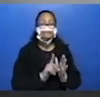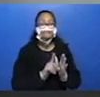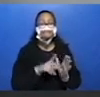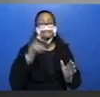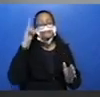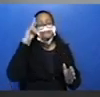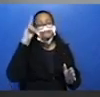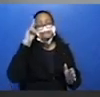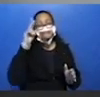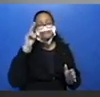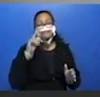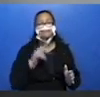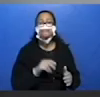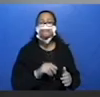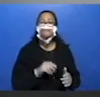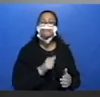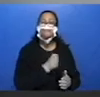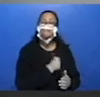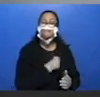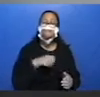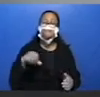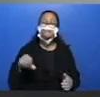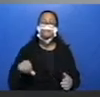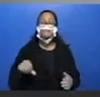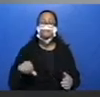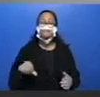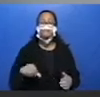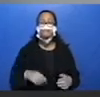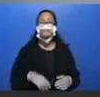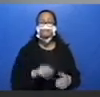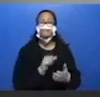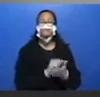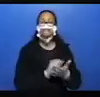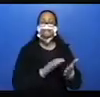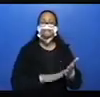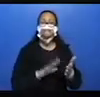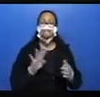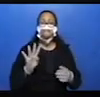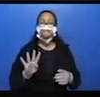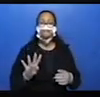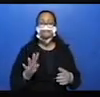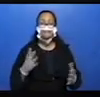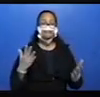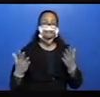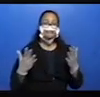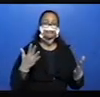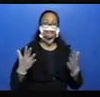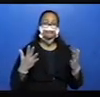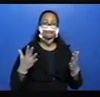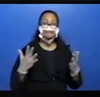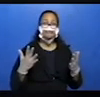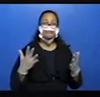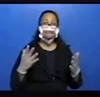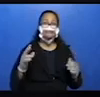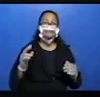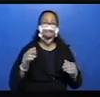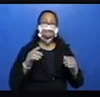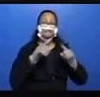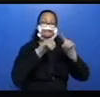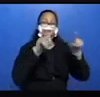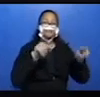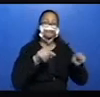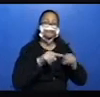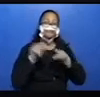9. O 4, vocês vão comparar os dois quadros. Olha lá a regularidade que eu